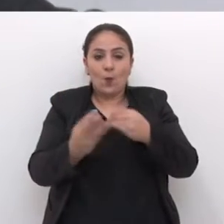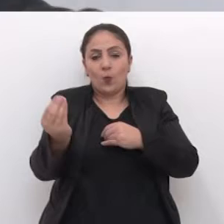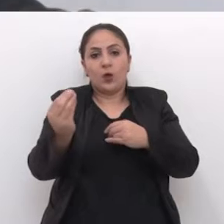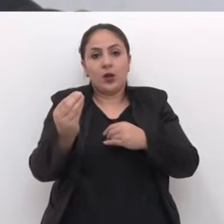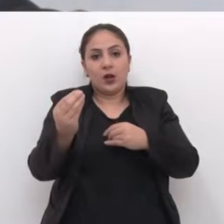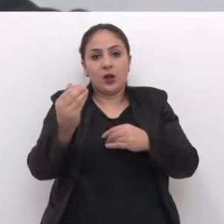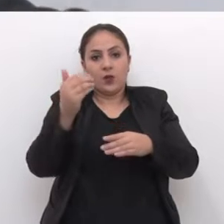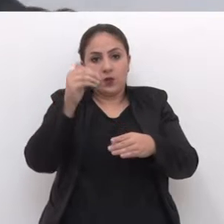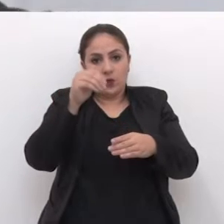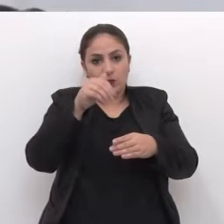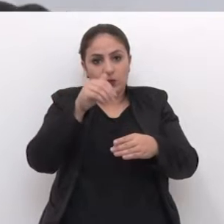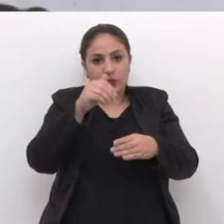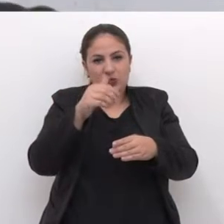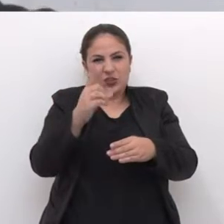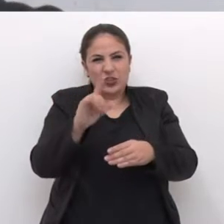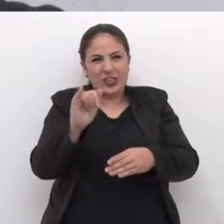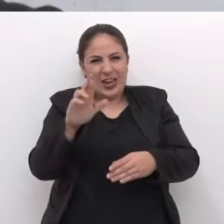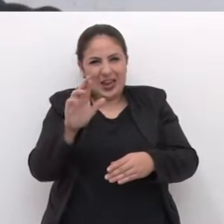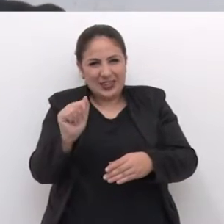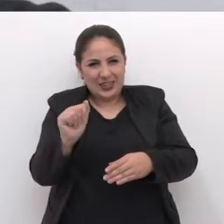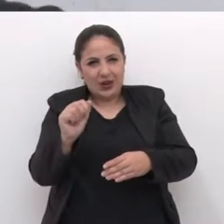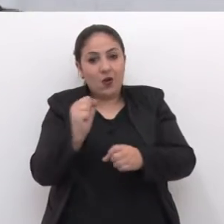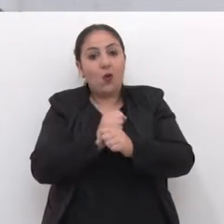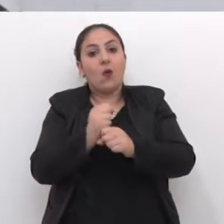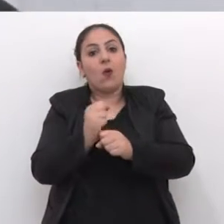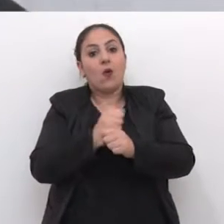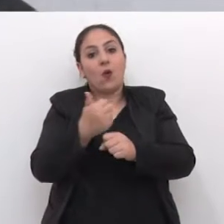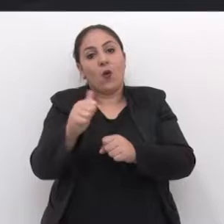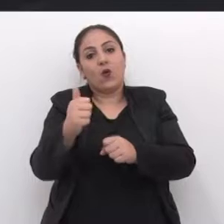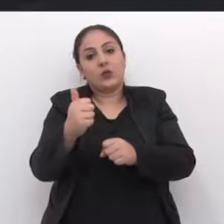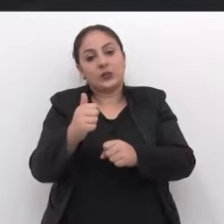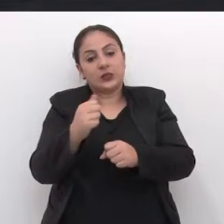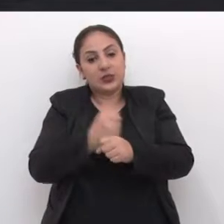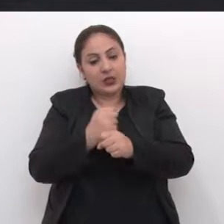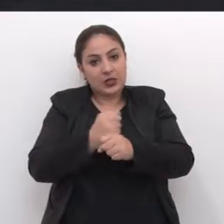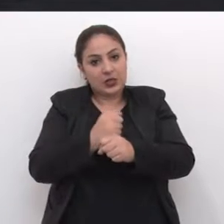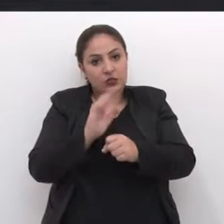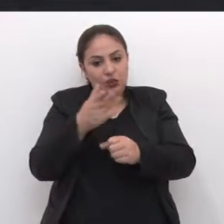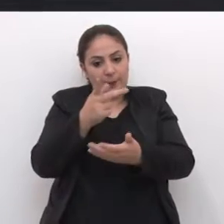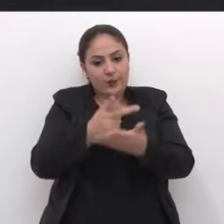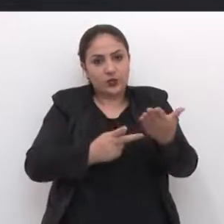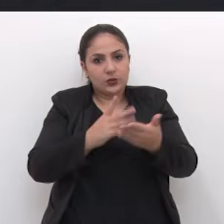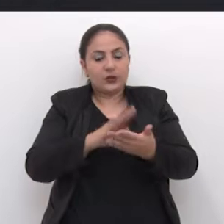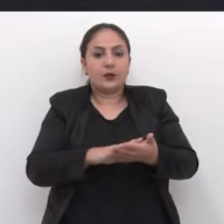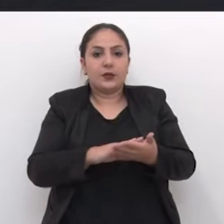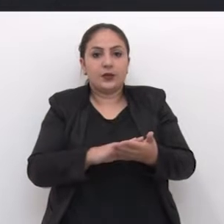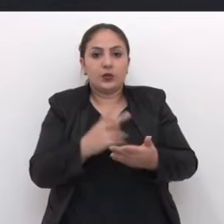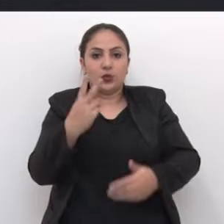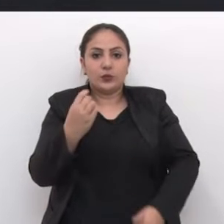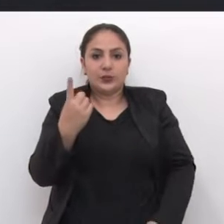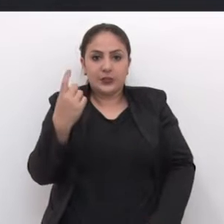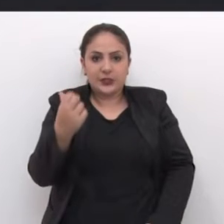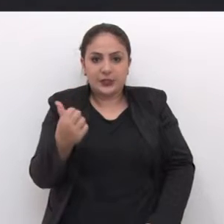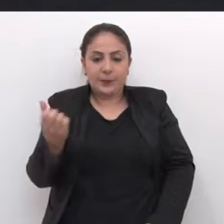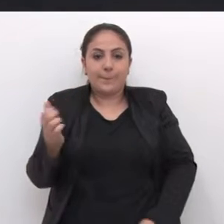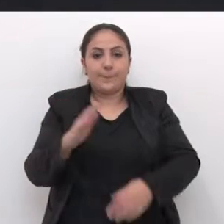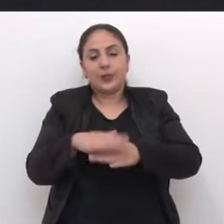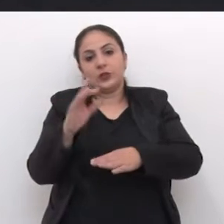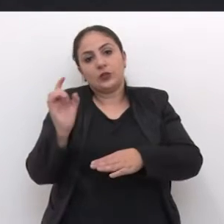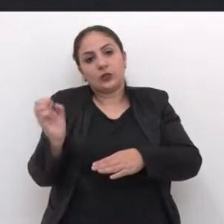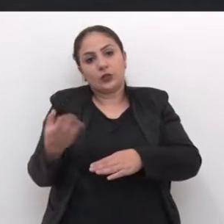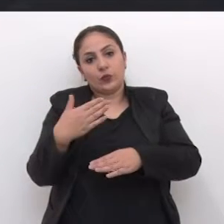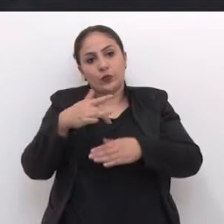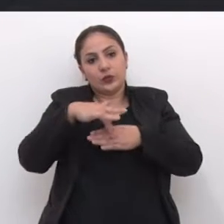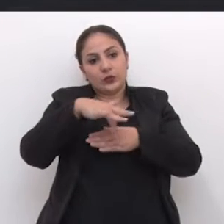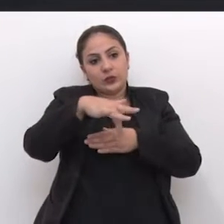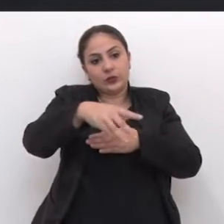diárias aos vereadores vem sendo protocolado há 11 anos. O mais recente foi apresentado em 2016